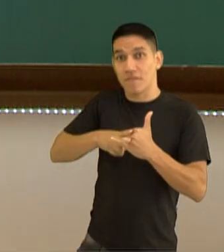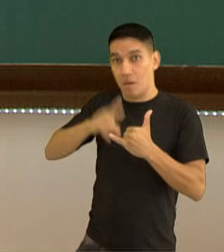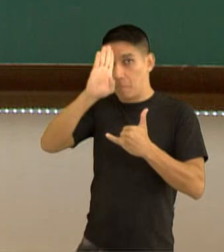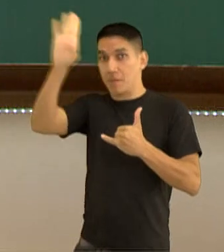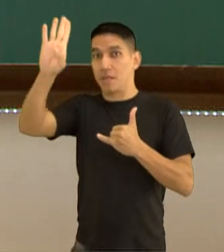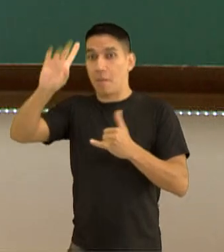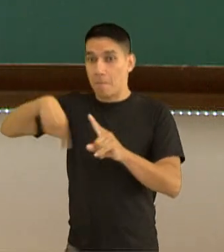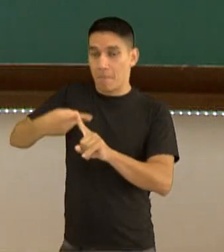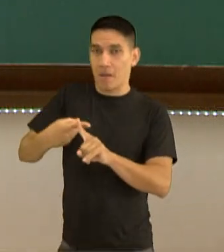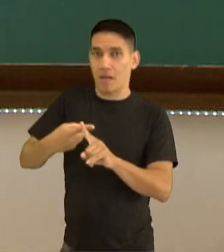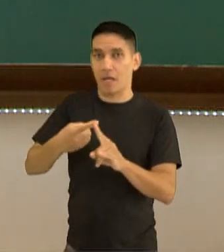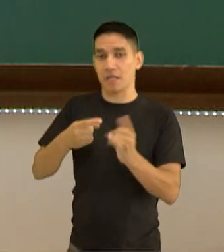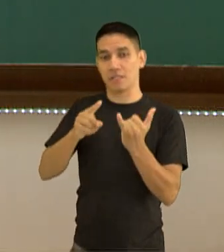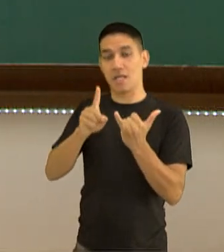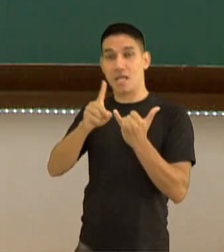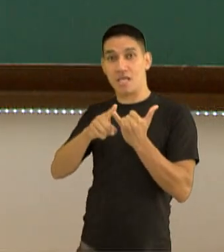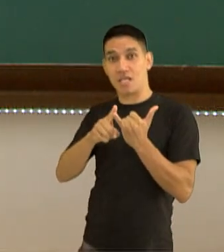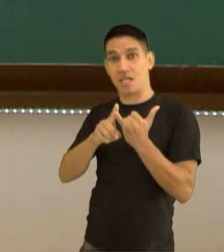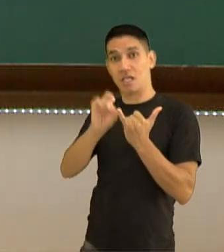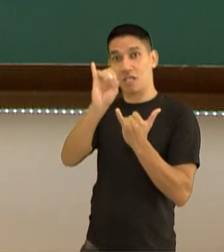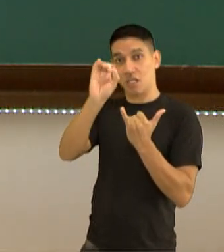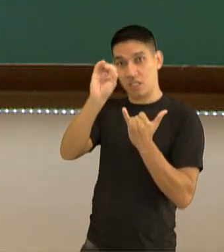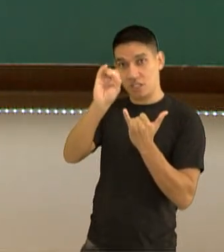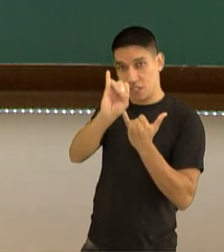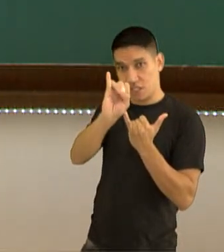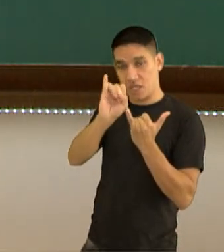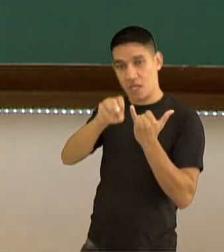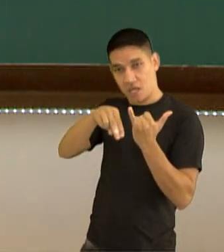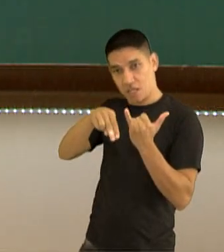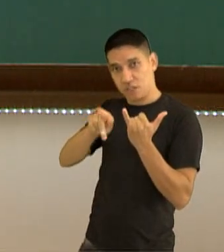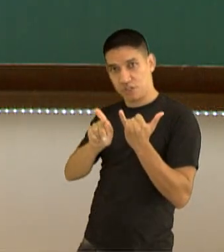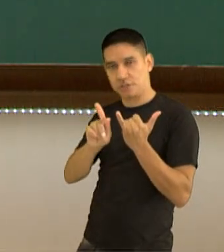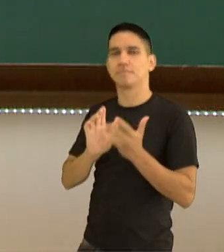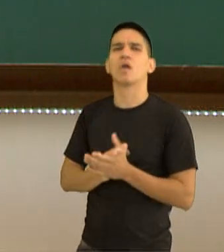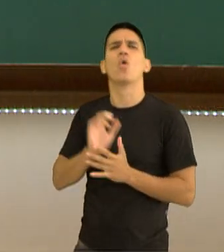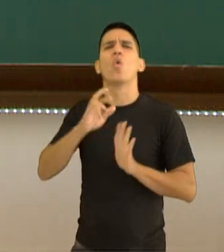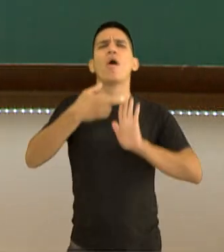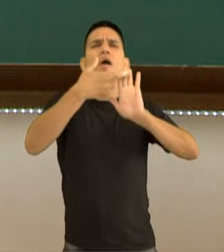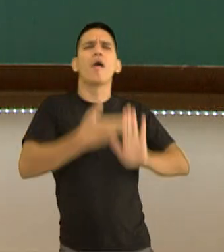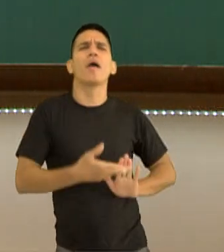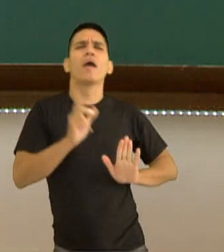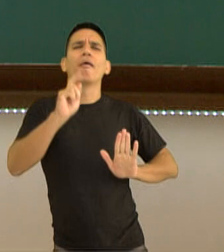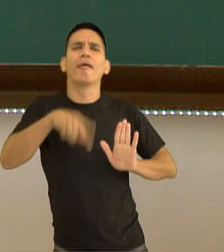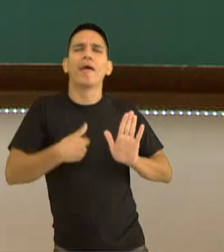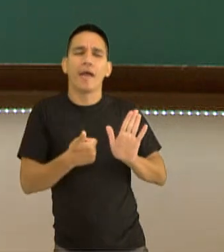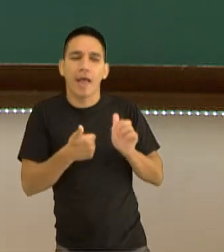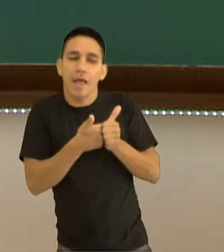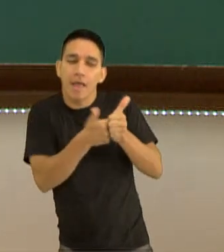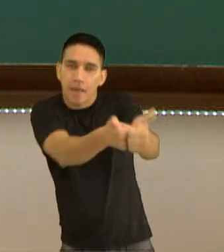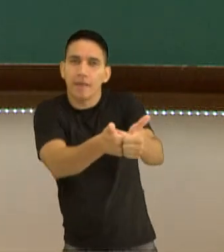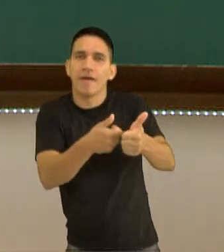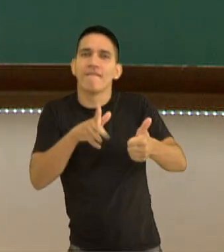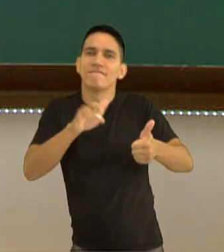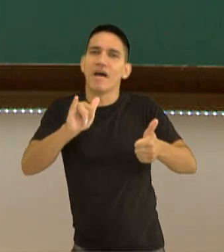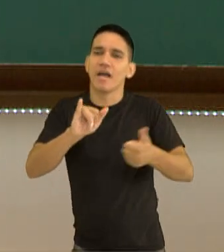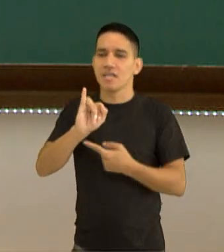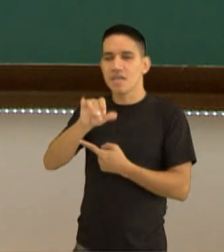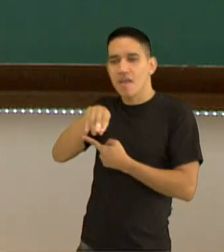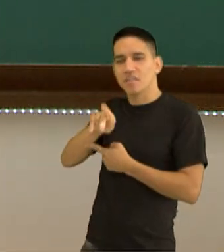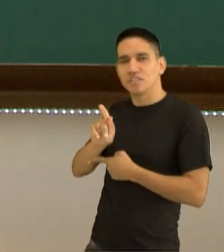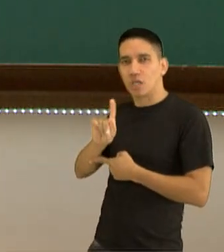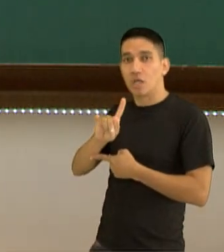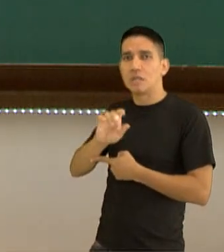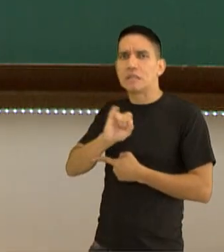Por exemplo, a regra básica é que a maioria dos verbos vão receber o ing. Então, se eu quero transformar no